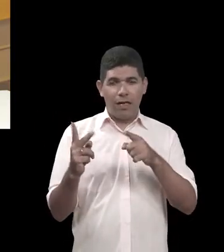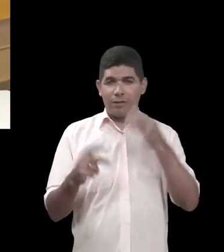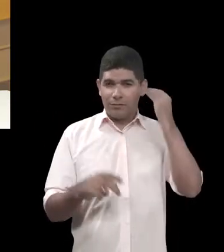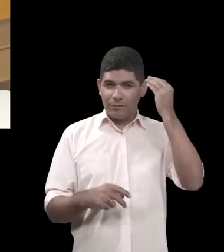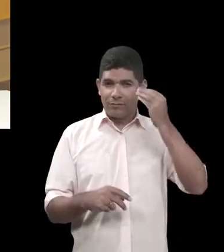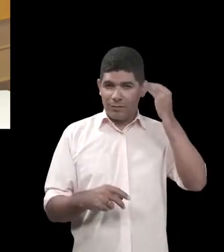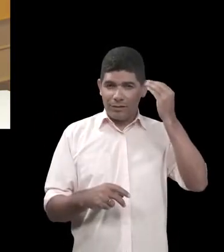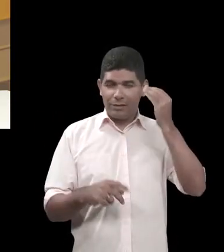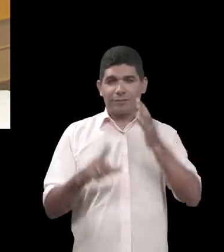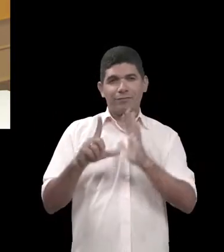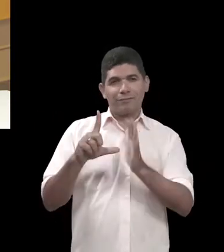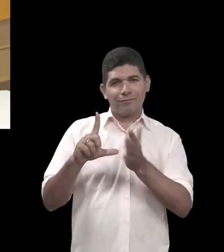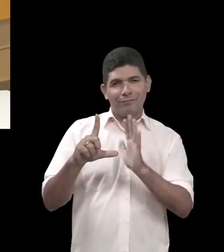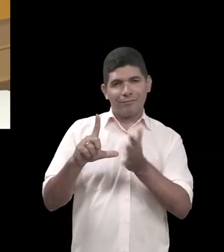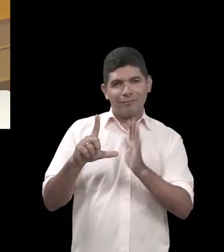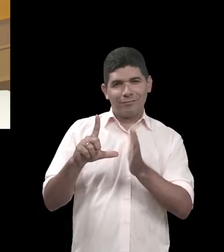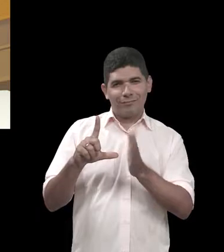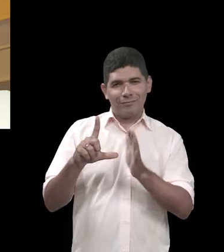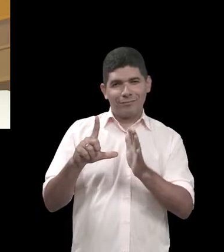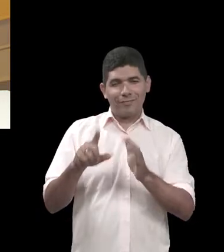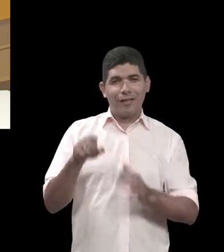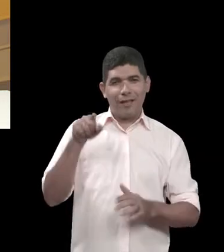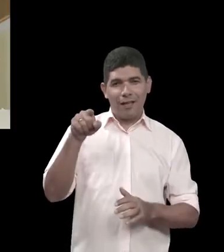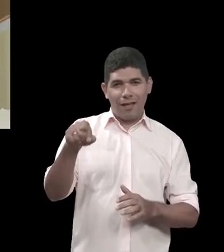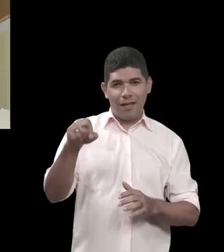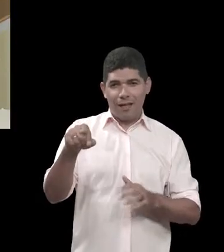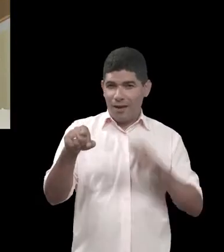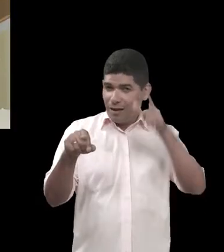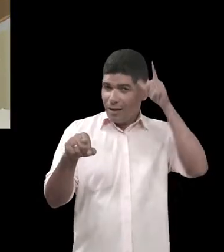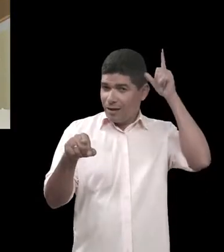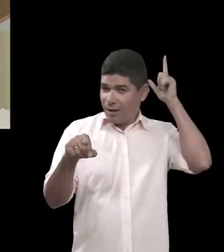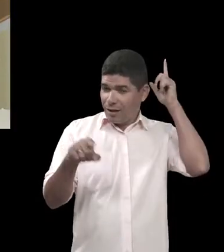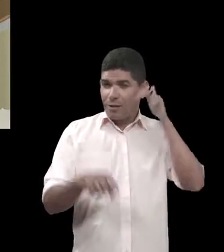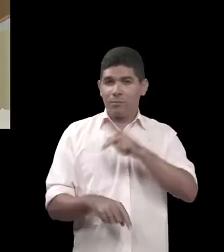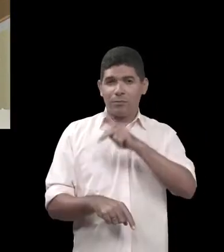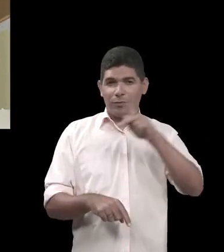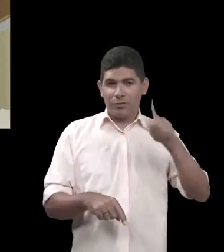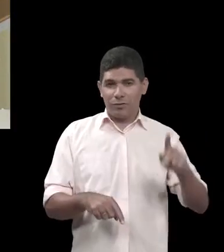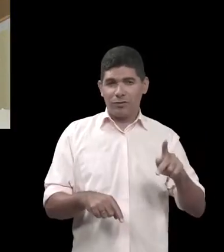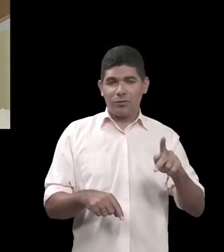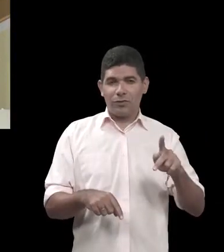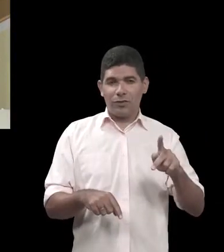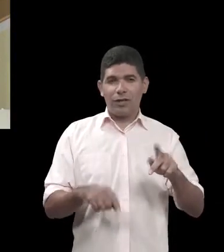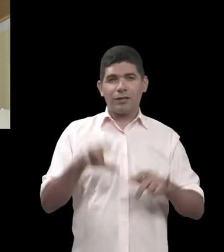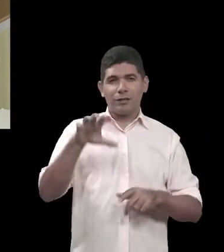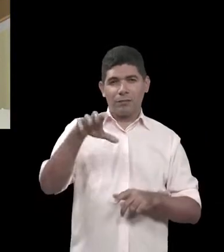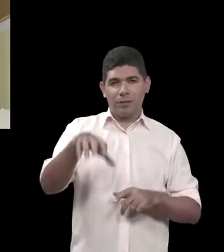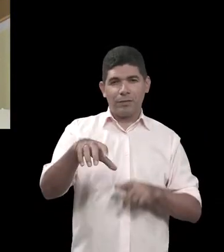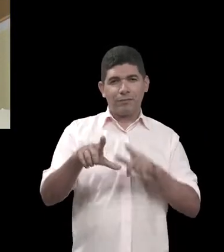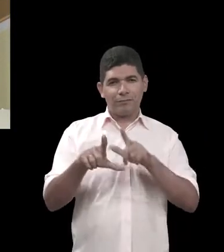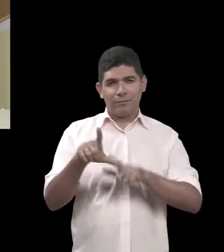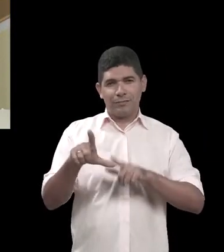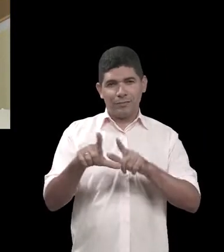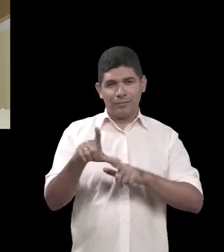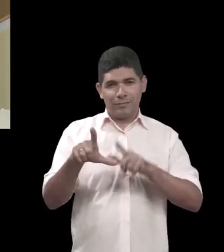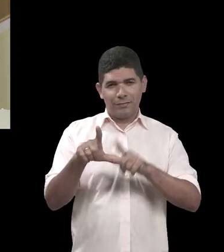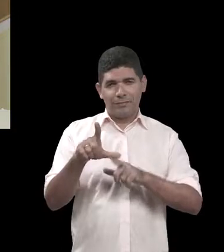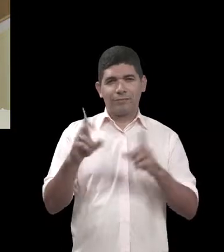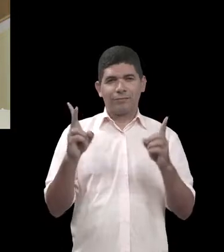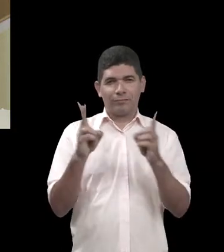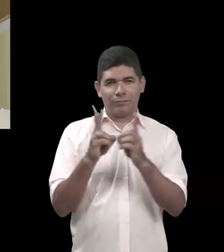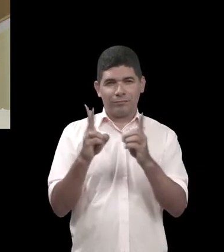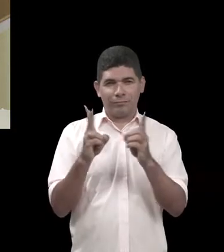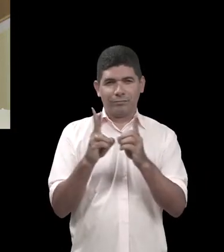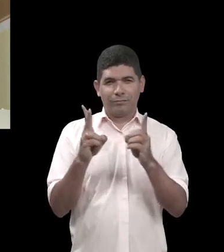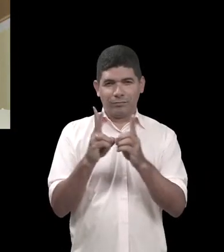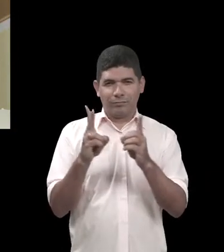das letras libras. Ela, a professora Lara Liz Oliveira, professora do Departamento de Letras da Universidade Federal